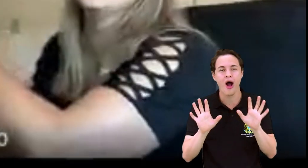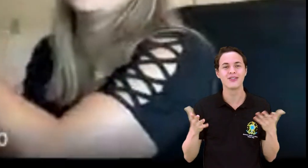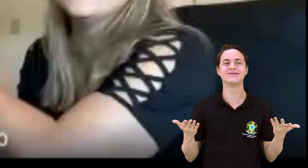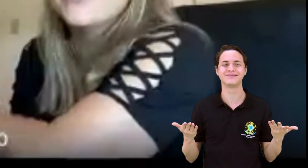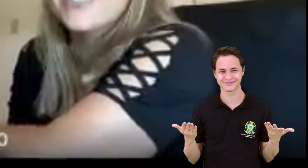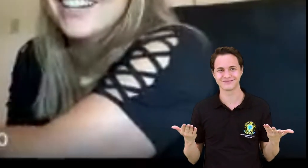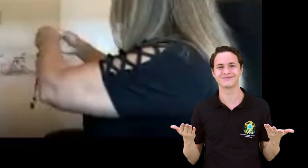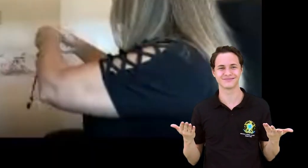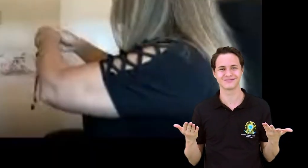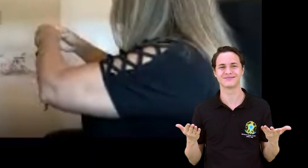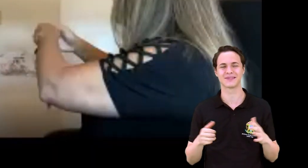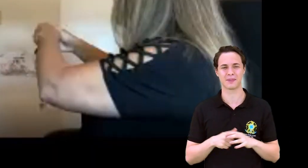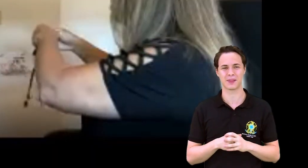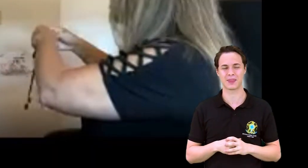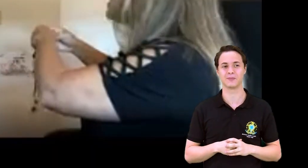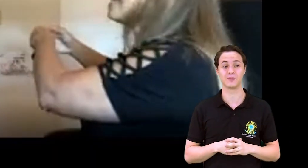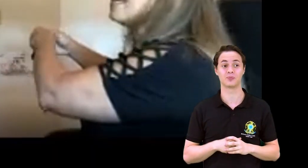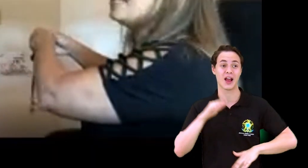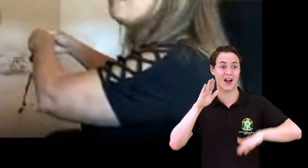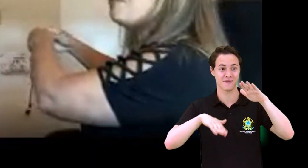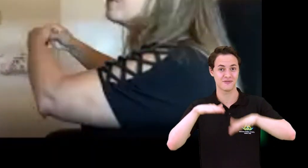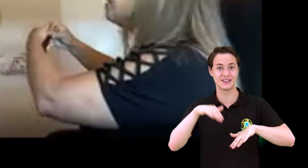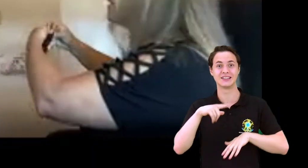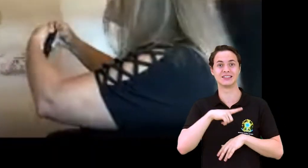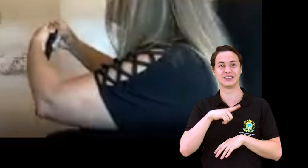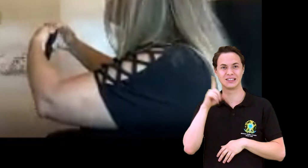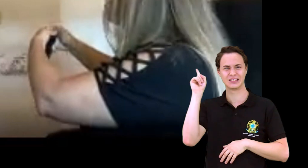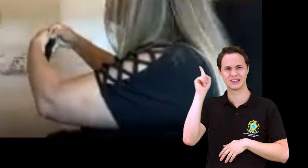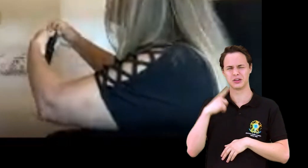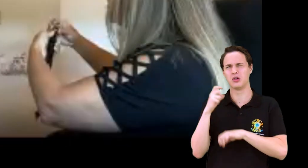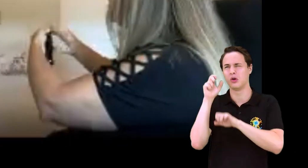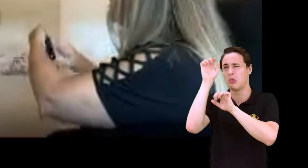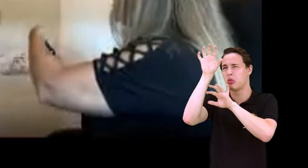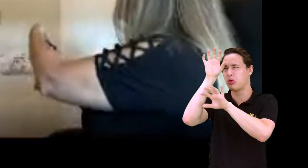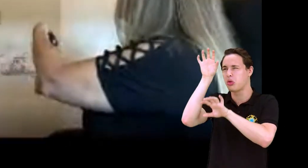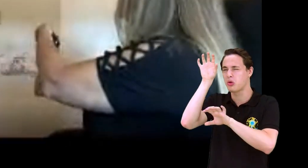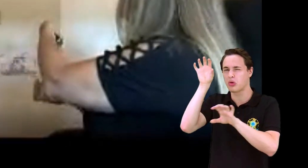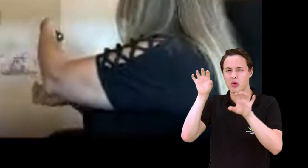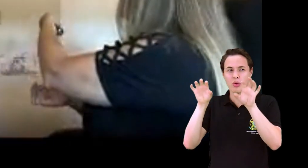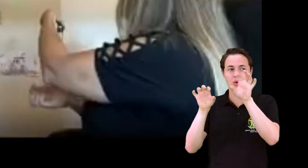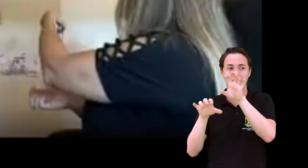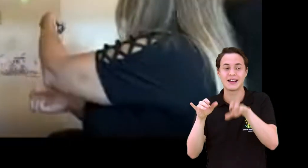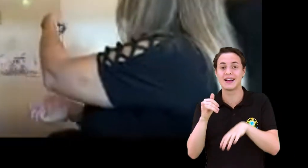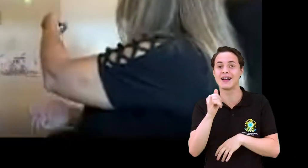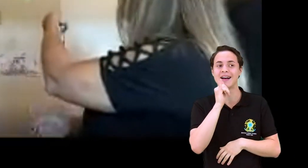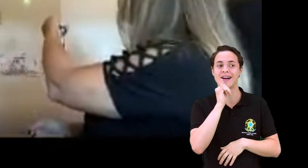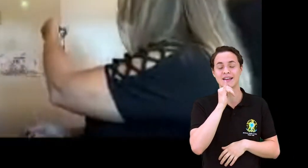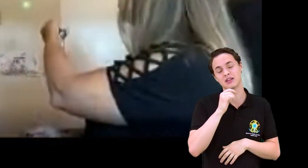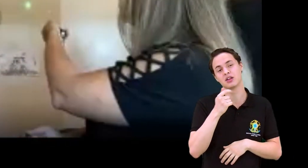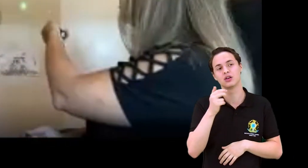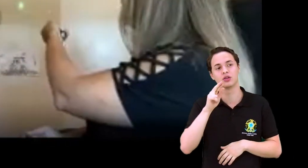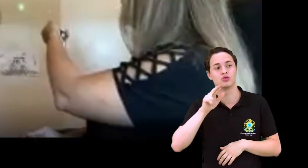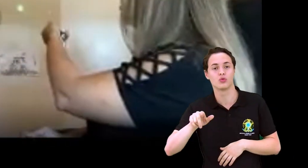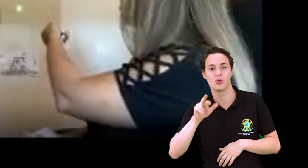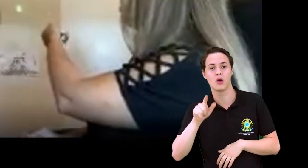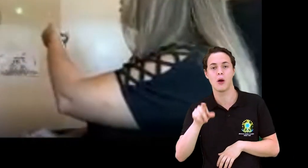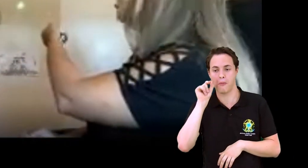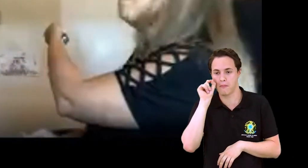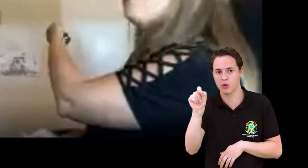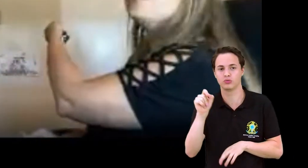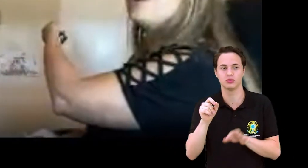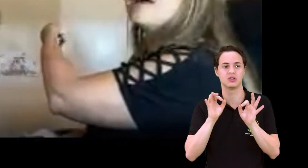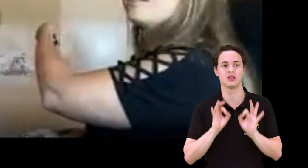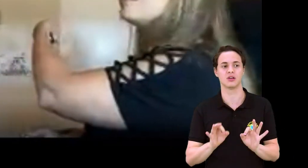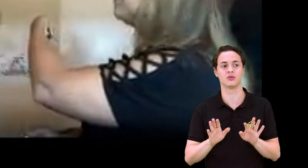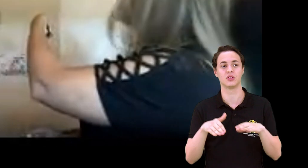ponto nenhum. Às vezes aqueles pontos que estavam todos justinhos ainda não é um ponto correto. E